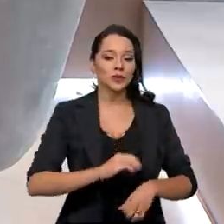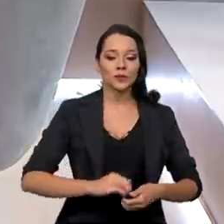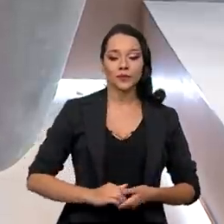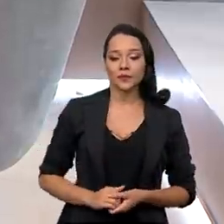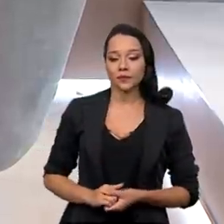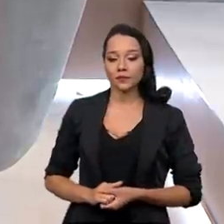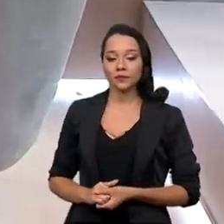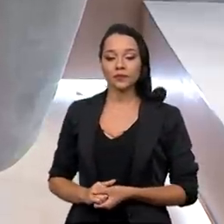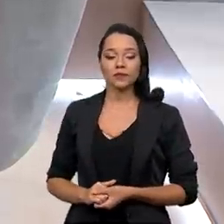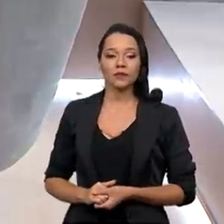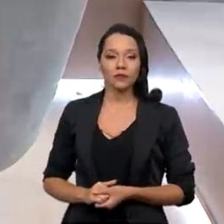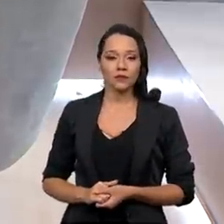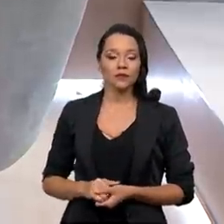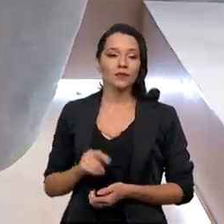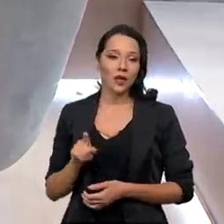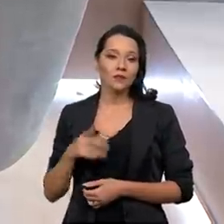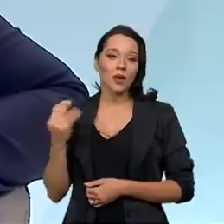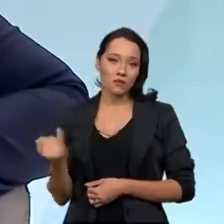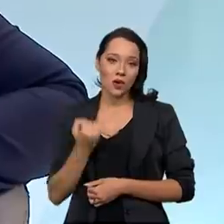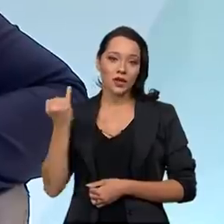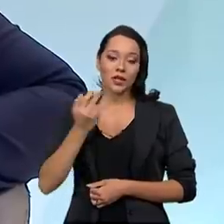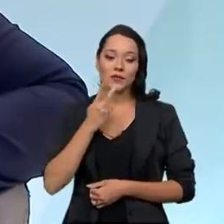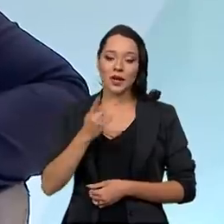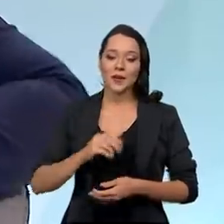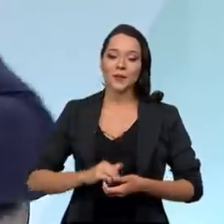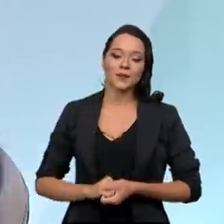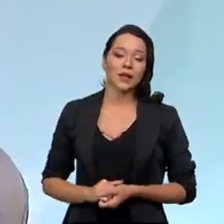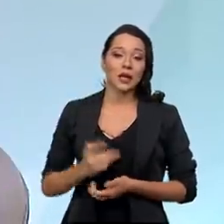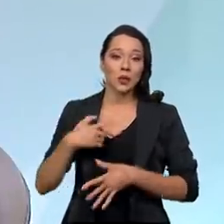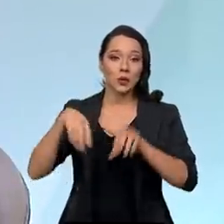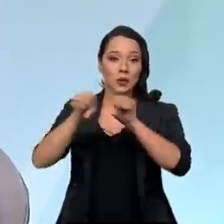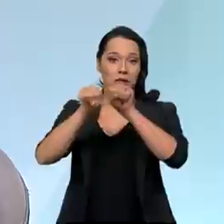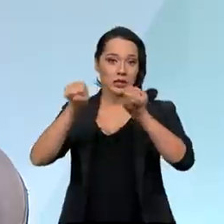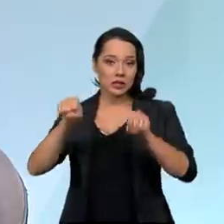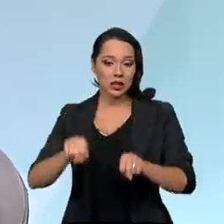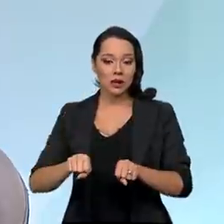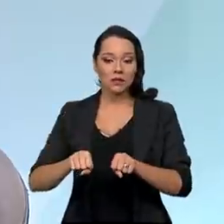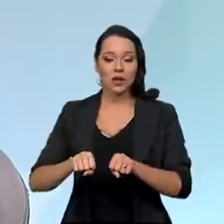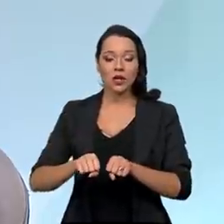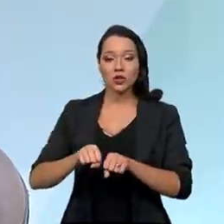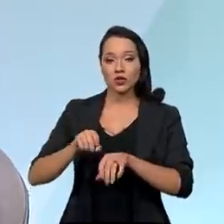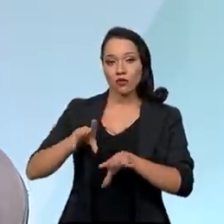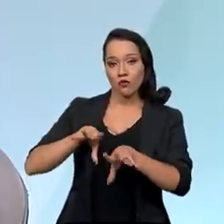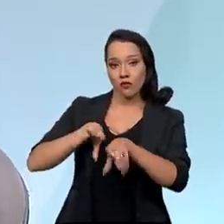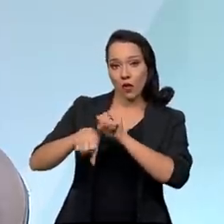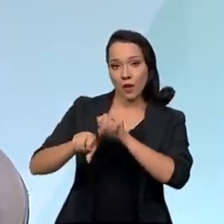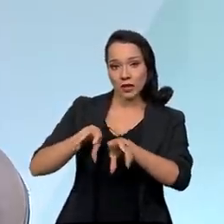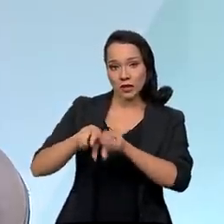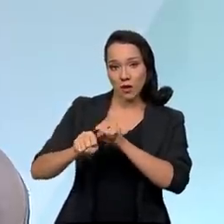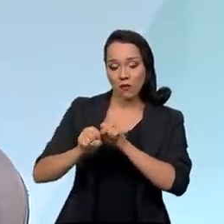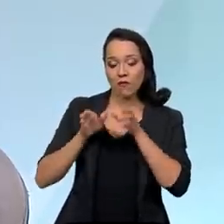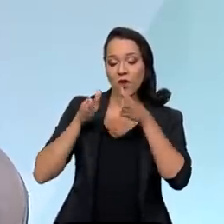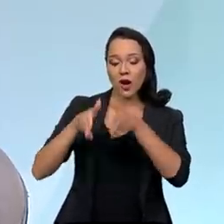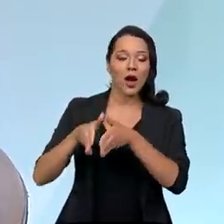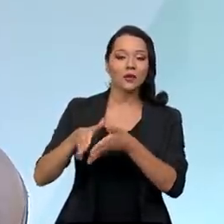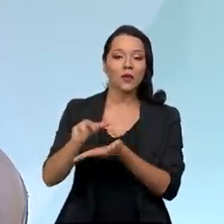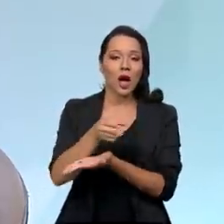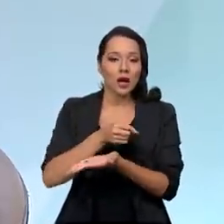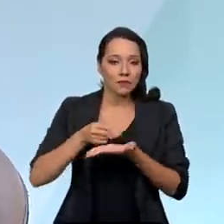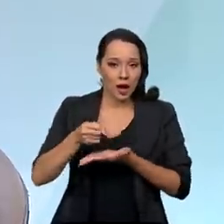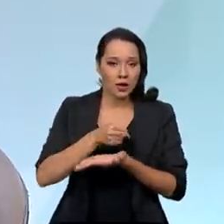É importante, Paulo, dizer que o sistema de alta formação voltado à educação